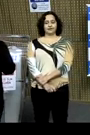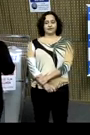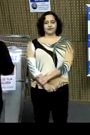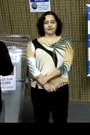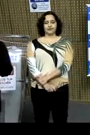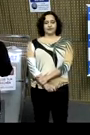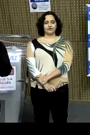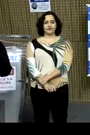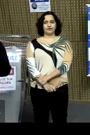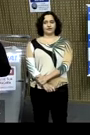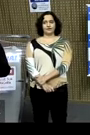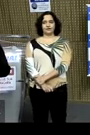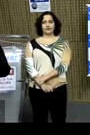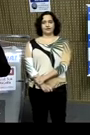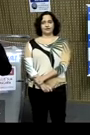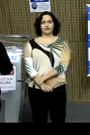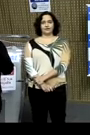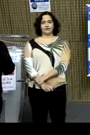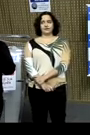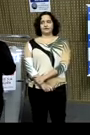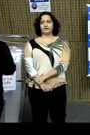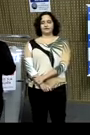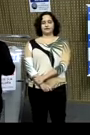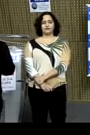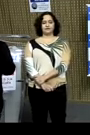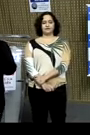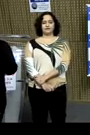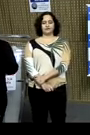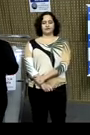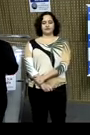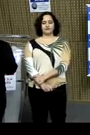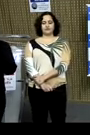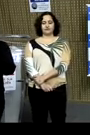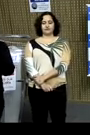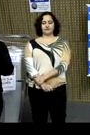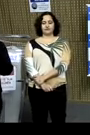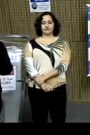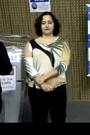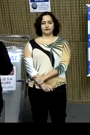pós-parto e fazer essa primeira consulta puerperal. E essa estratégia entre a equipe, a gente tem conseguido